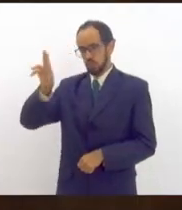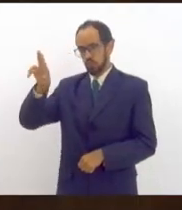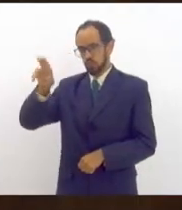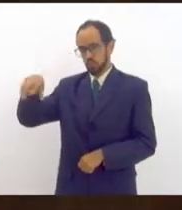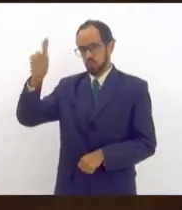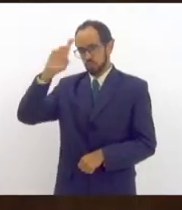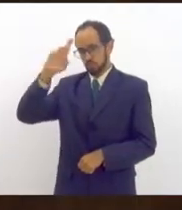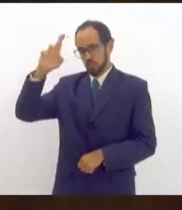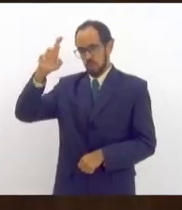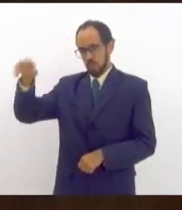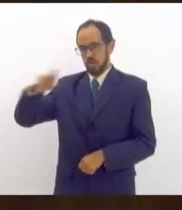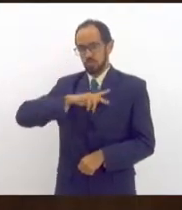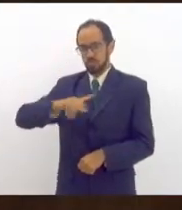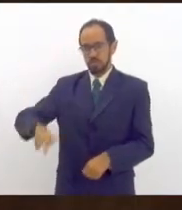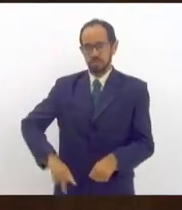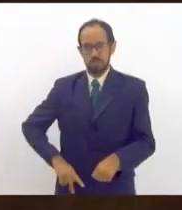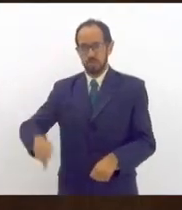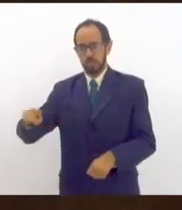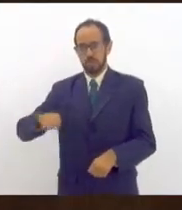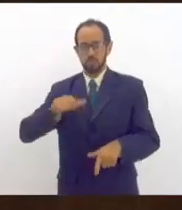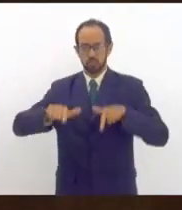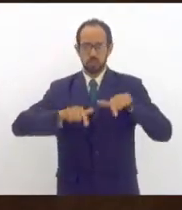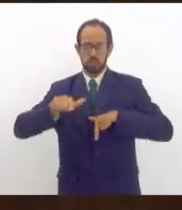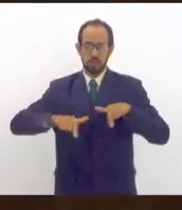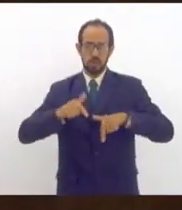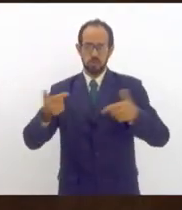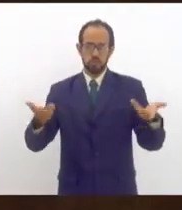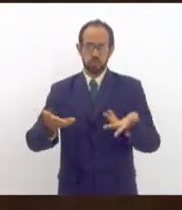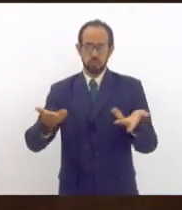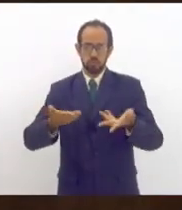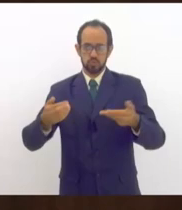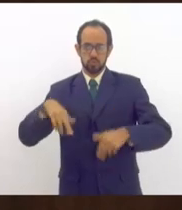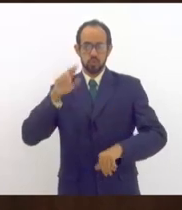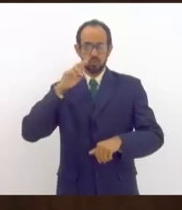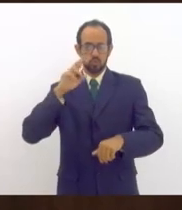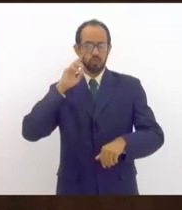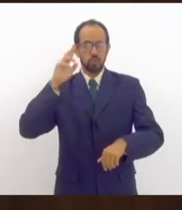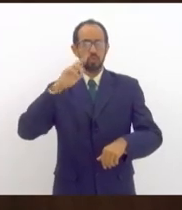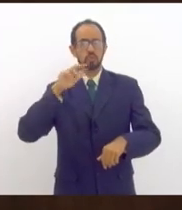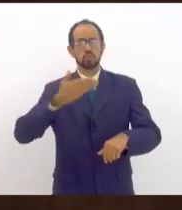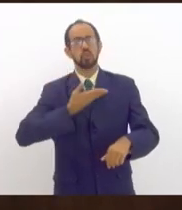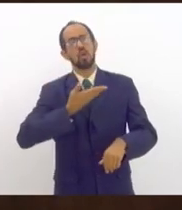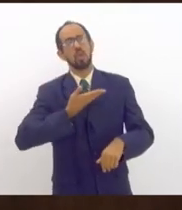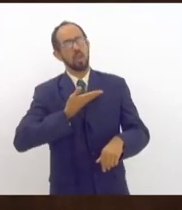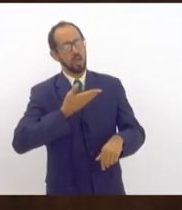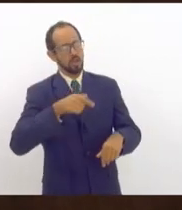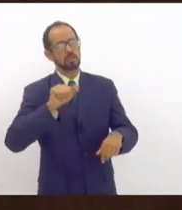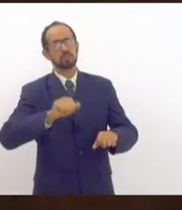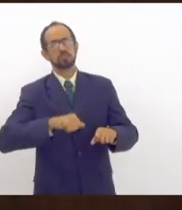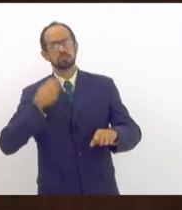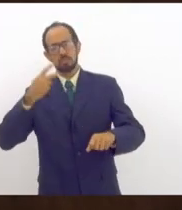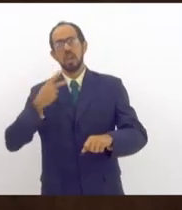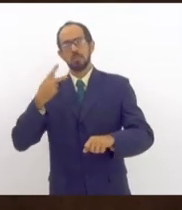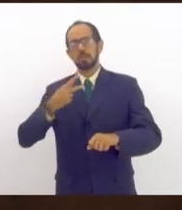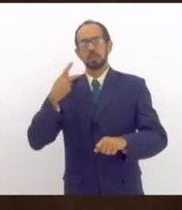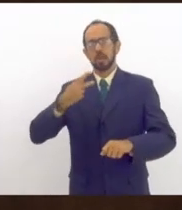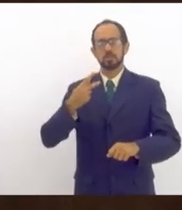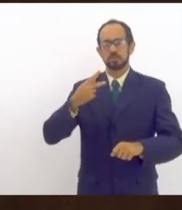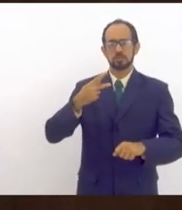que Preside os trabalhos do dia nobres colegas e colegas parlamentares